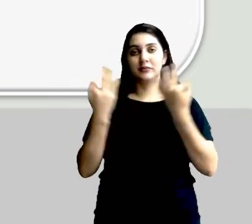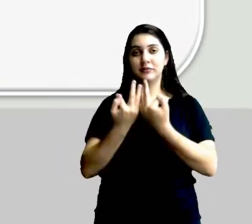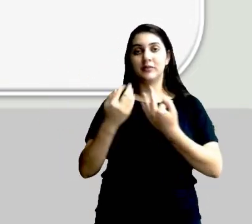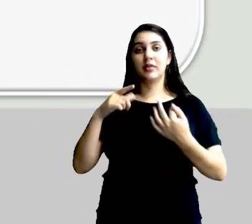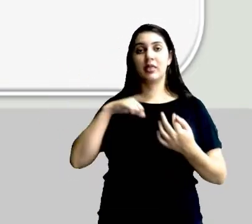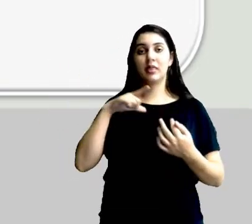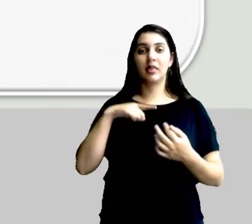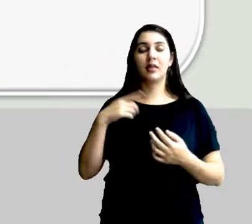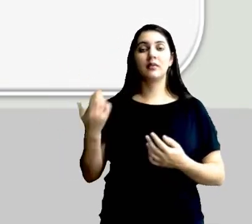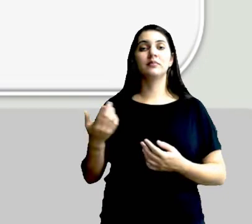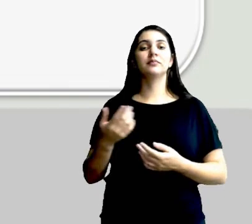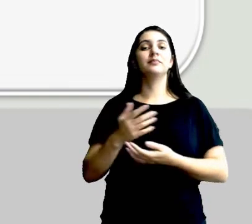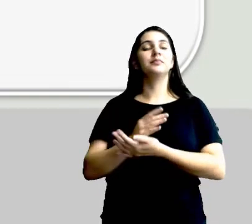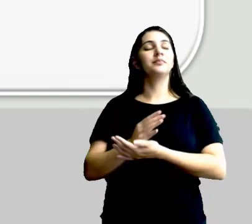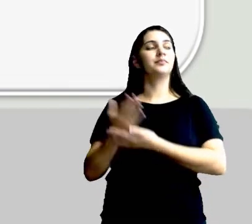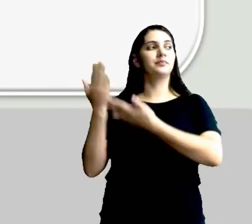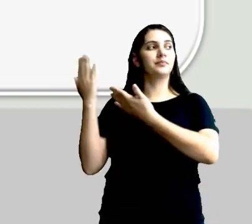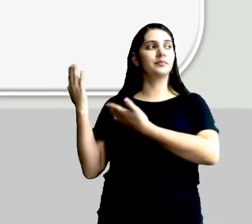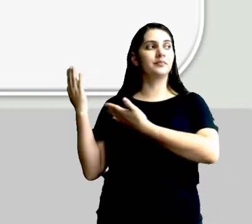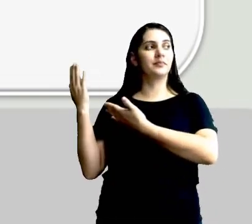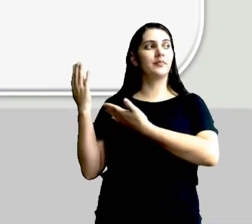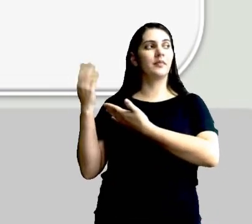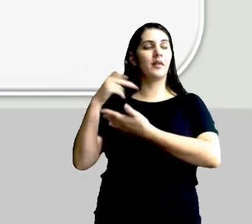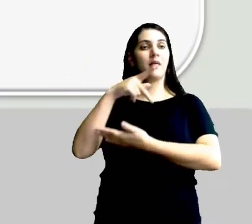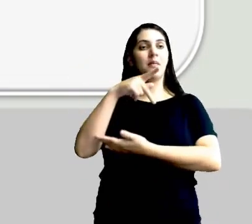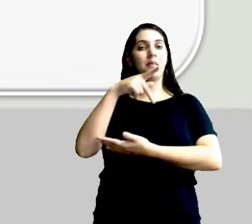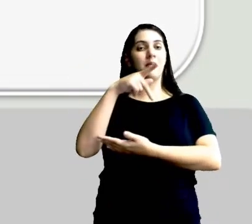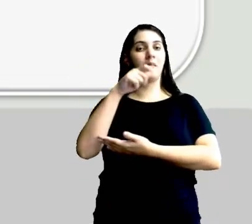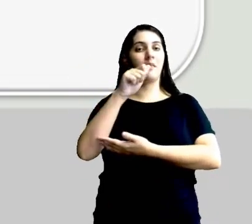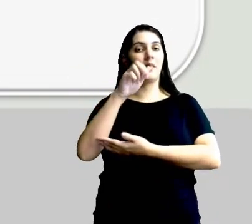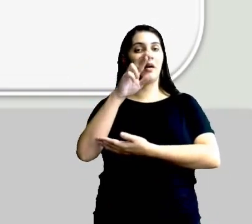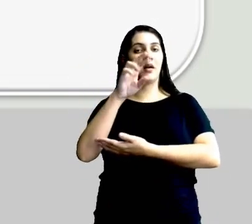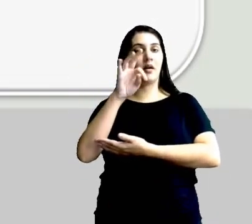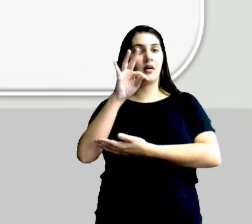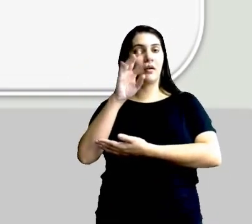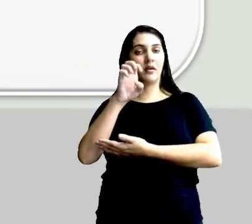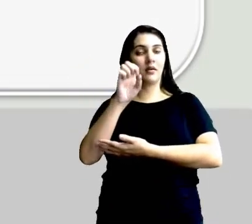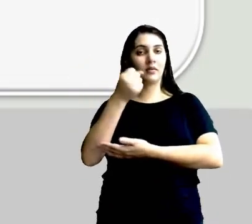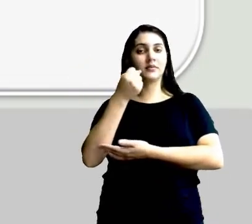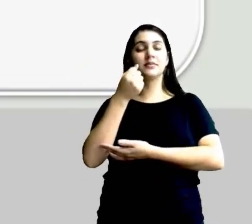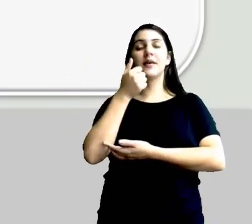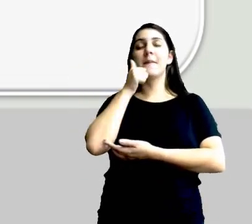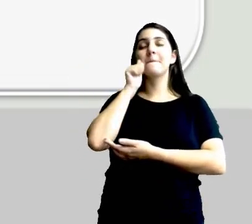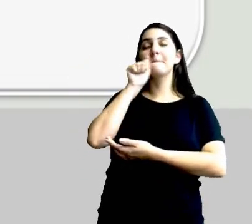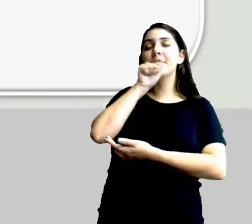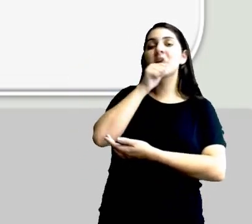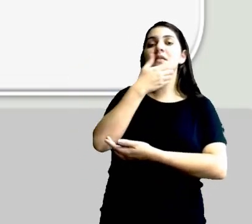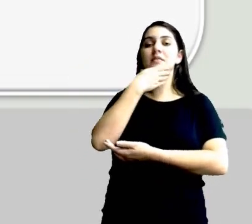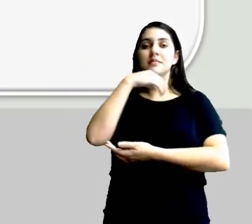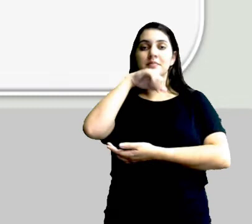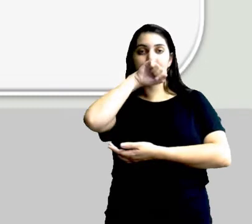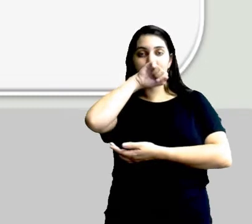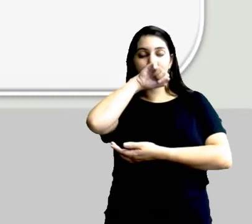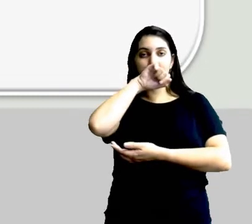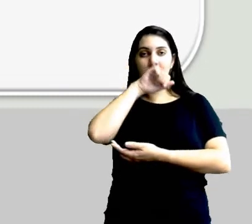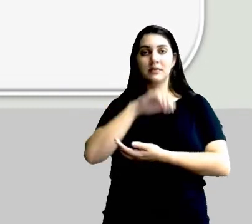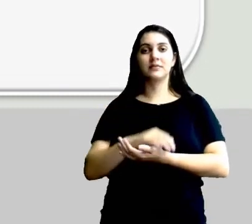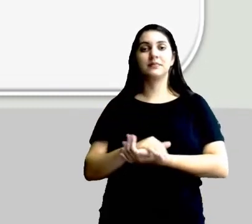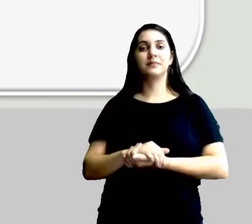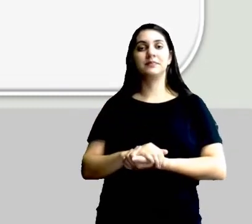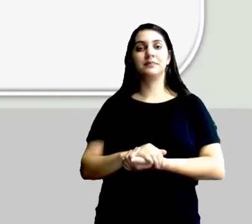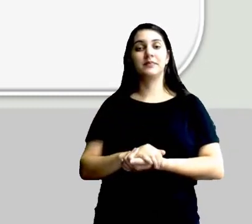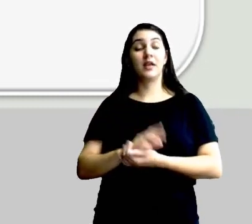Temos parents, que se refere aí aos pais, quando eu falo de pai e mãe, tá? Parents. Cuidado para